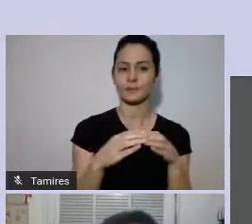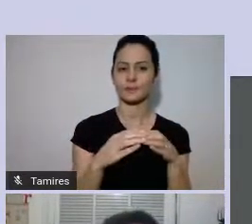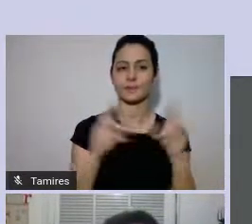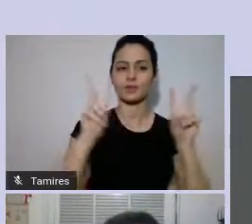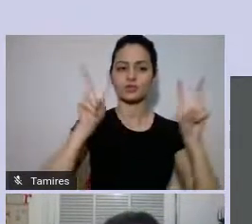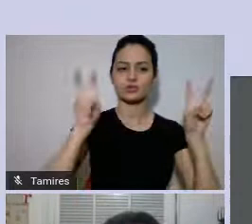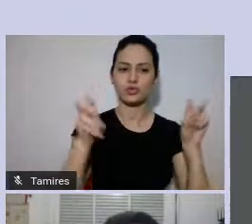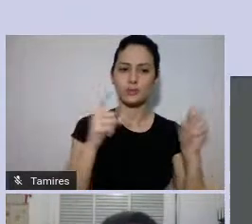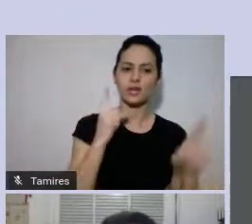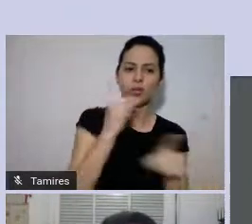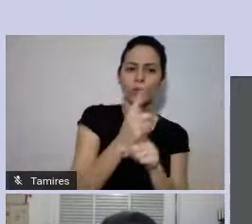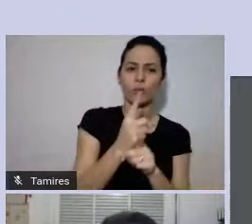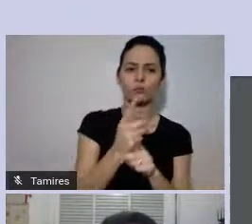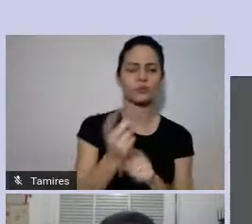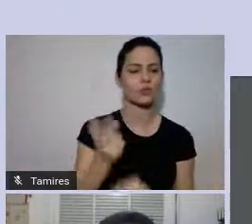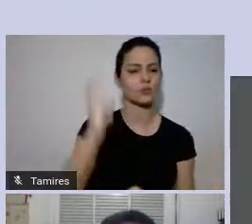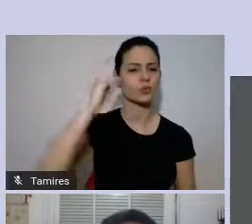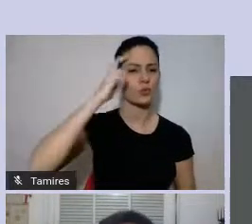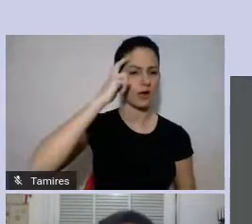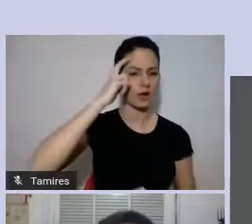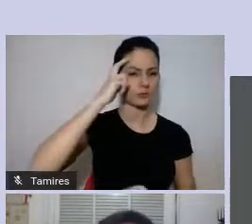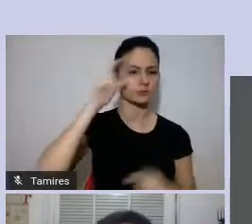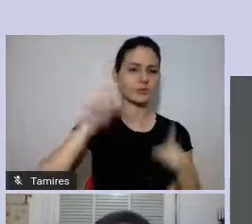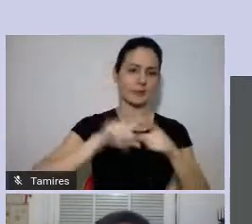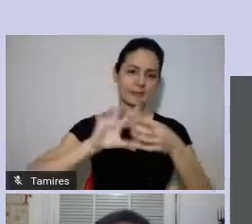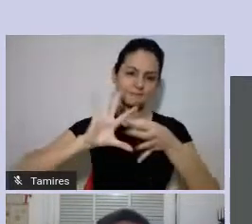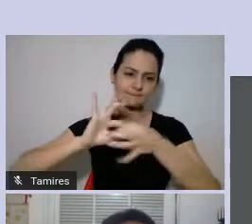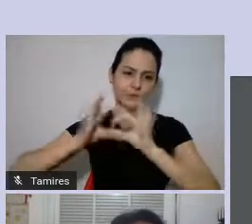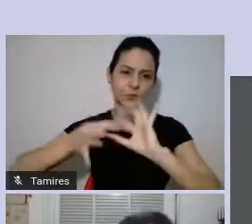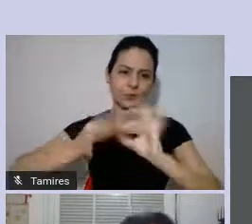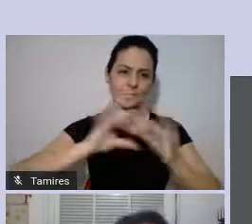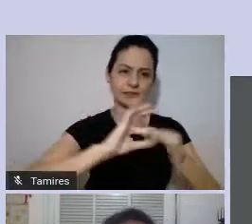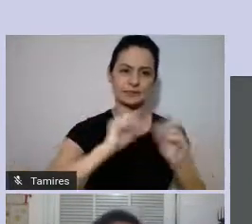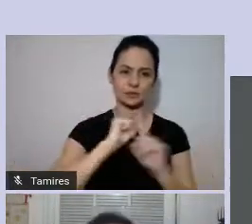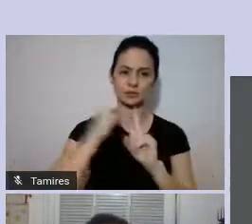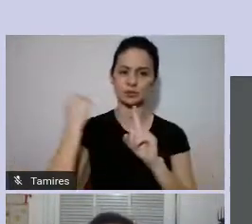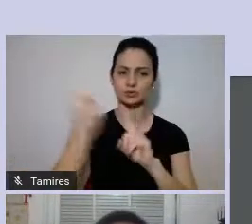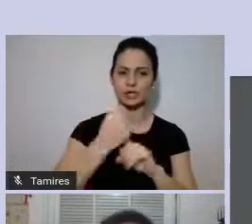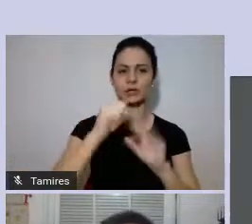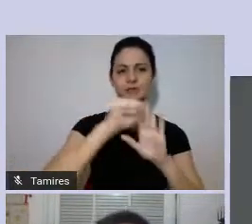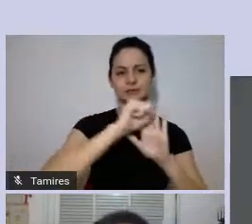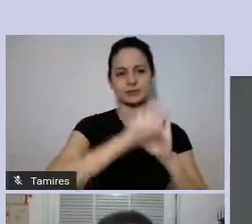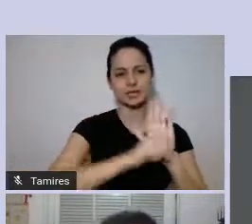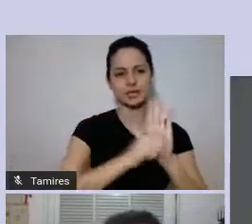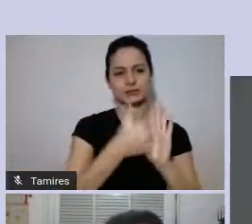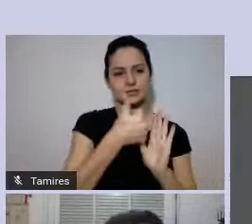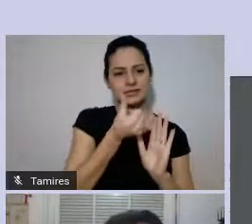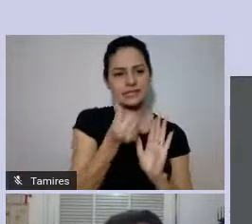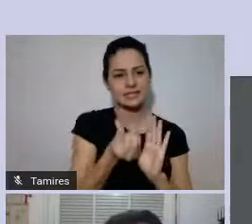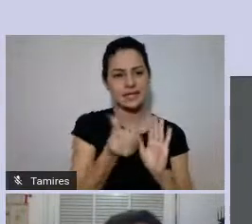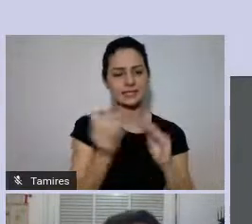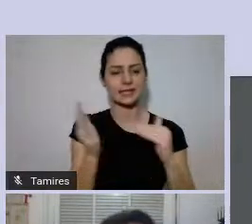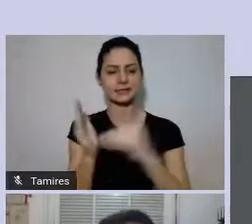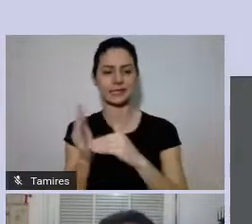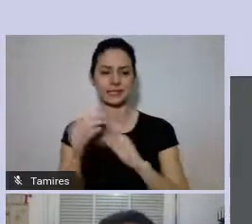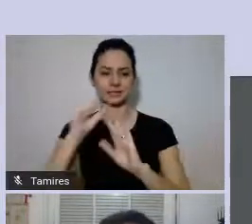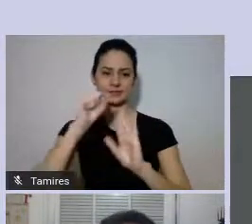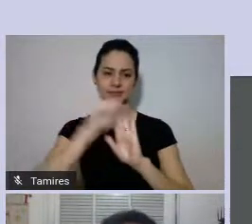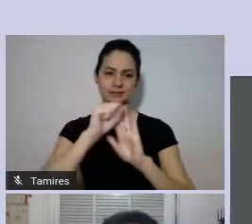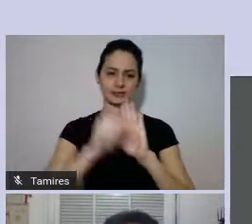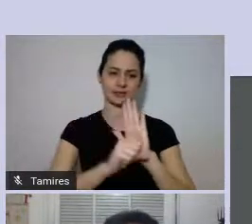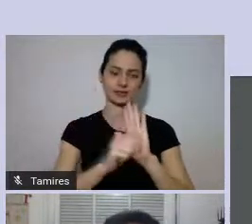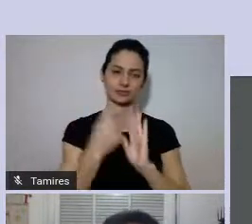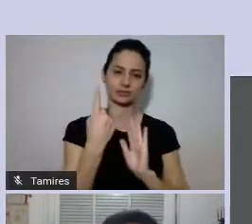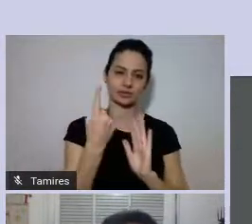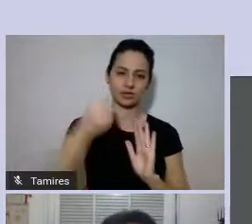encontros culturais e conexões sociais do século XVI até o início do século XIX, e outro que é